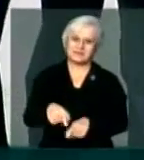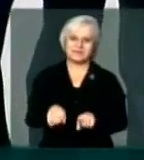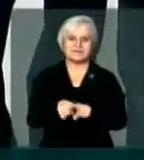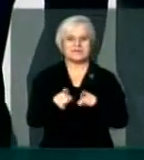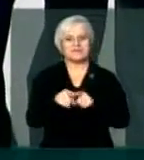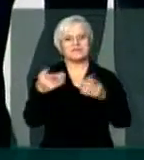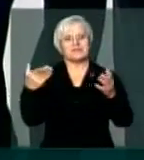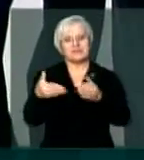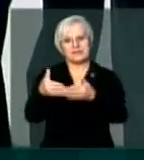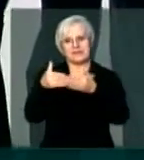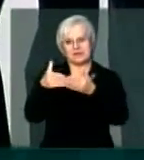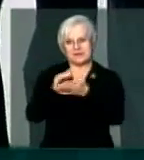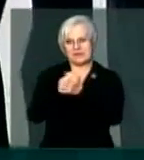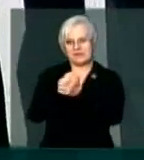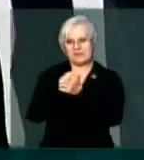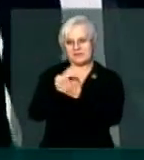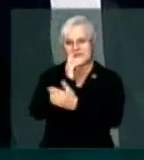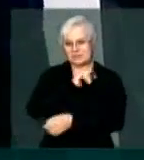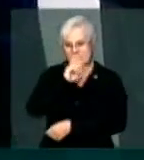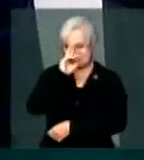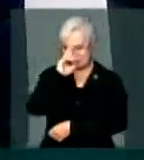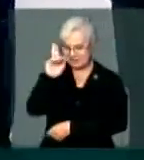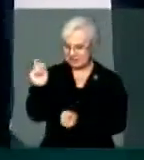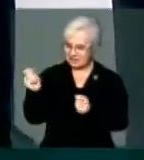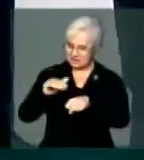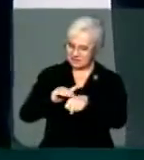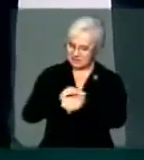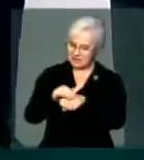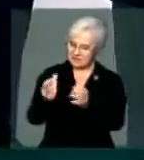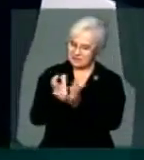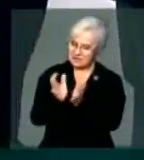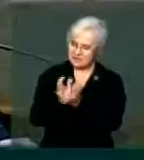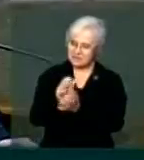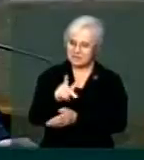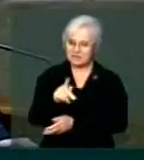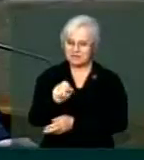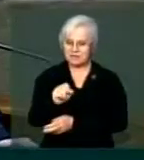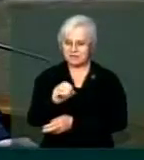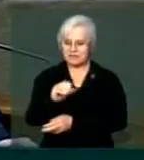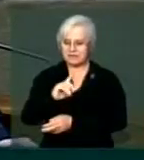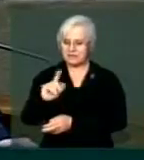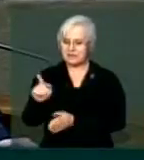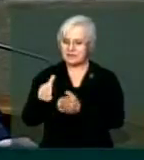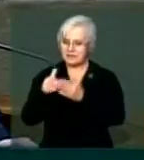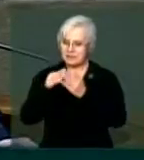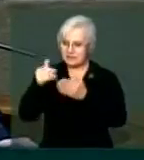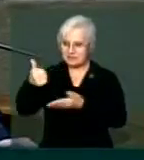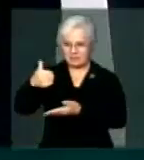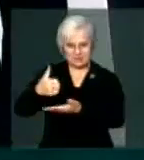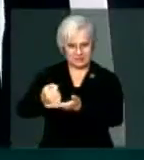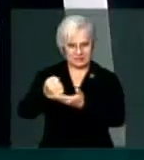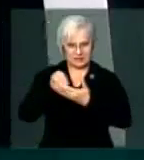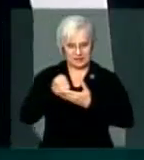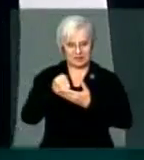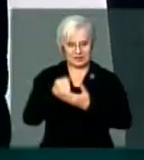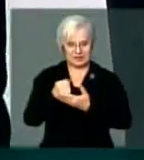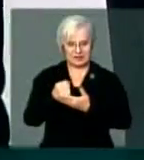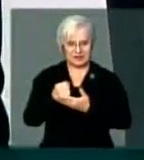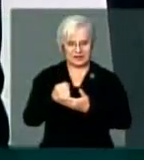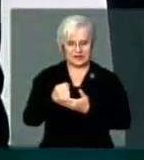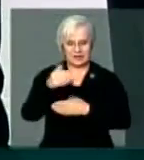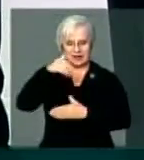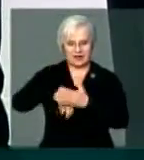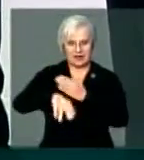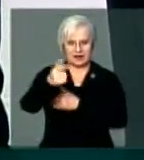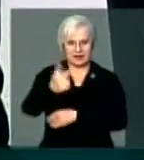para solicitar que Vossa Excelência dialogue com o PSOL de nos ajudar com a presidenta Dilma na sua